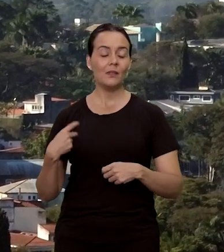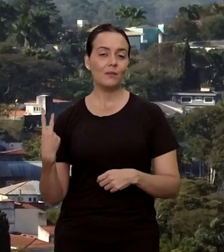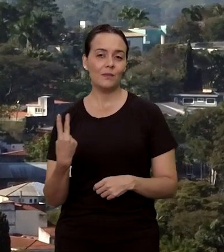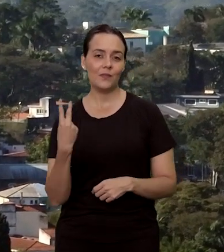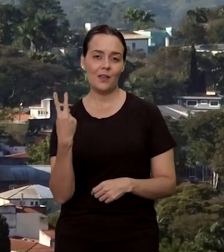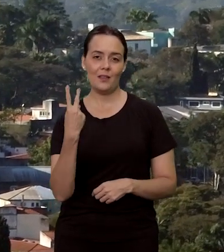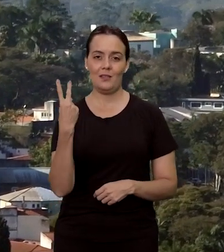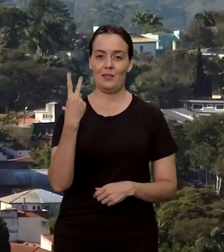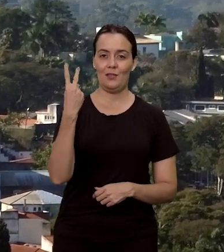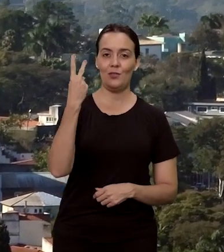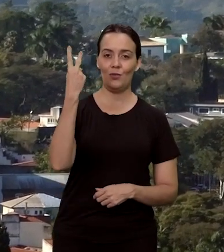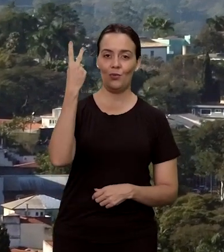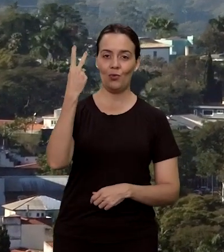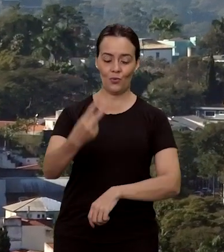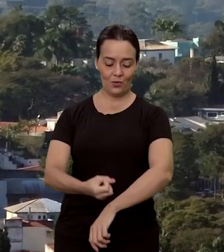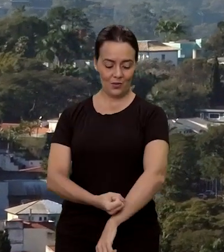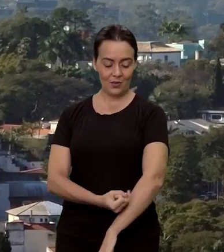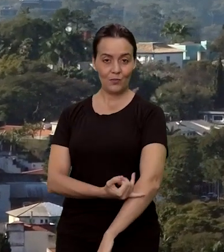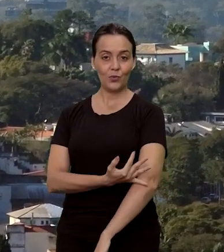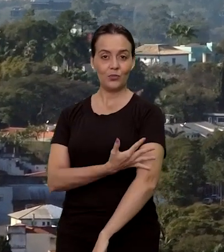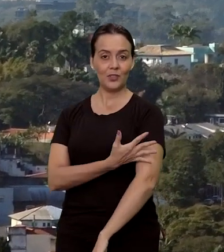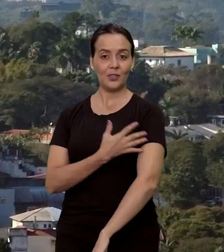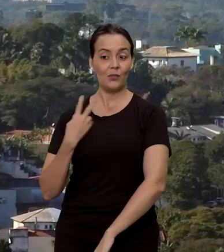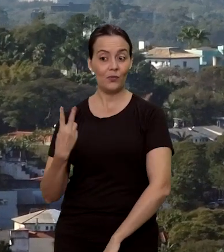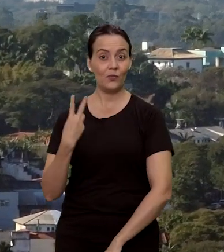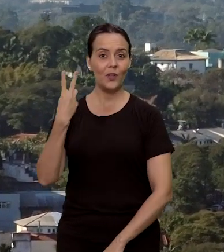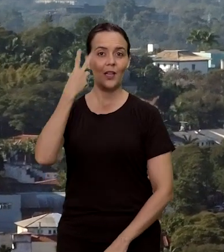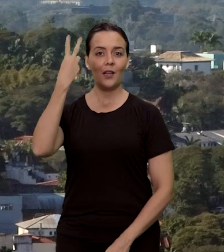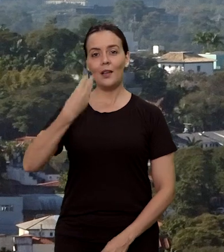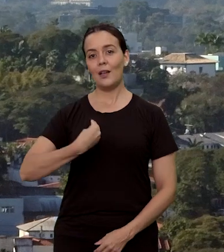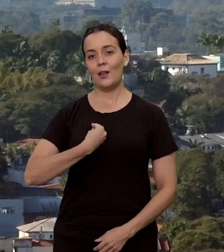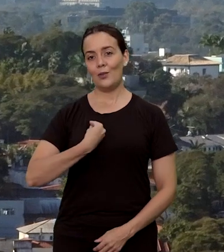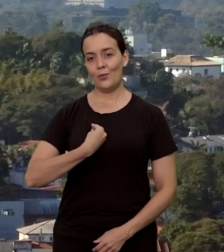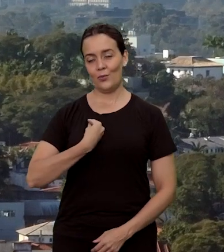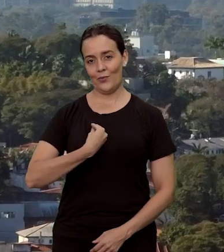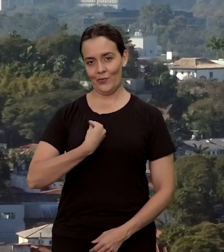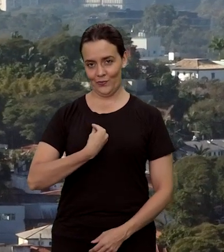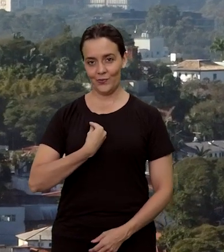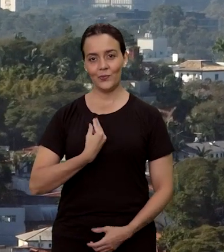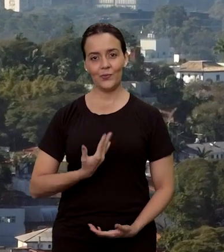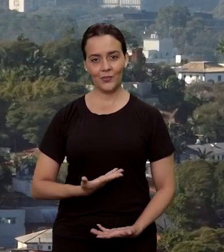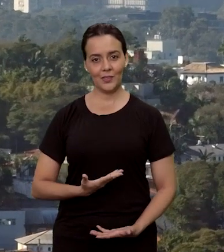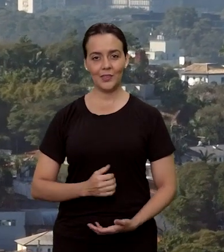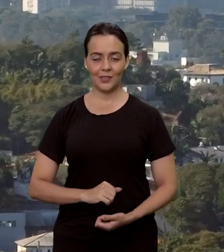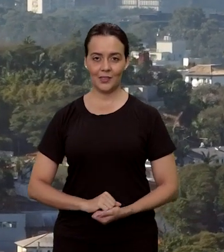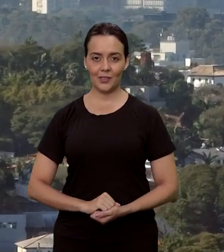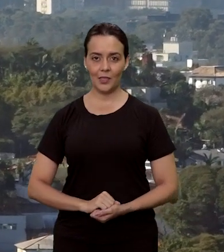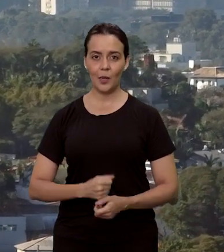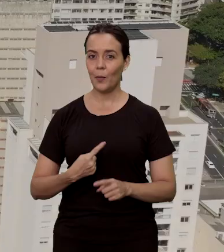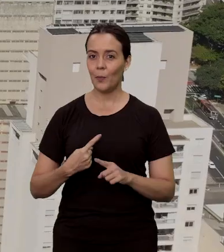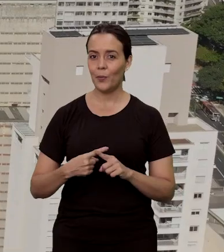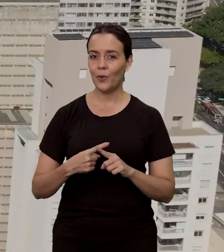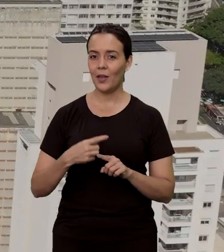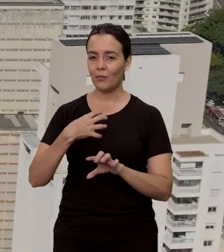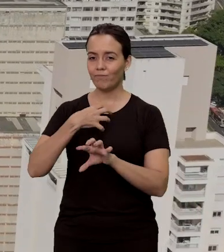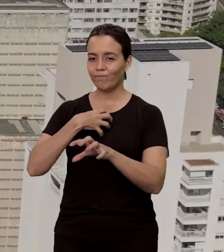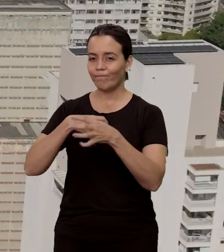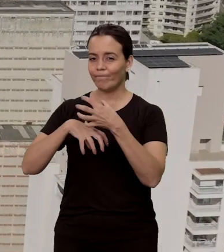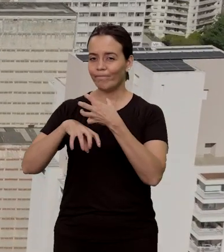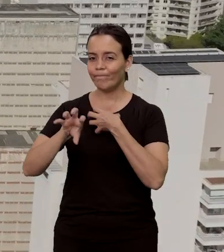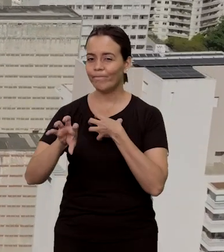aspectos emocionais, aspectos da vida que são empáticos, que têm